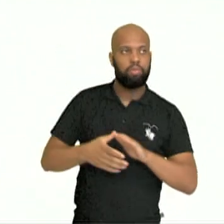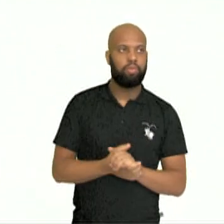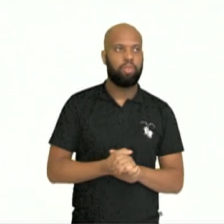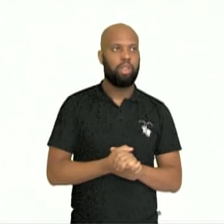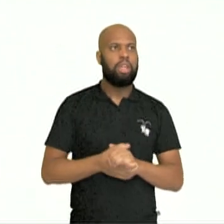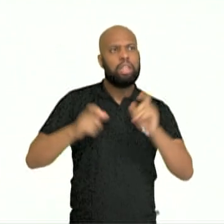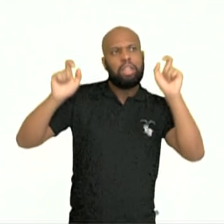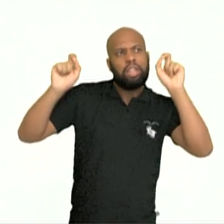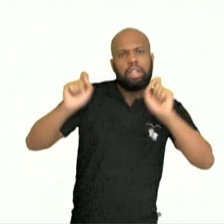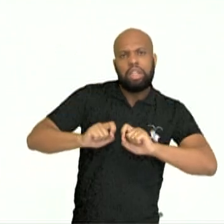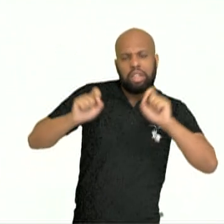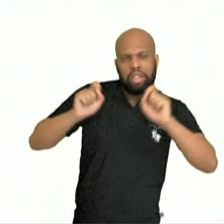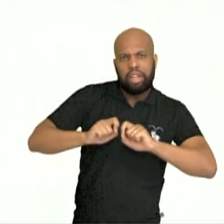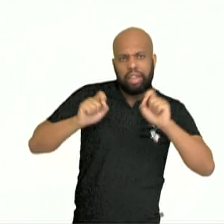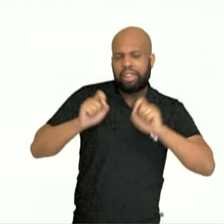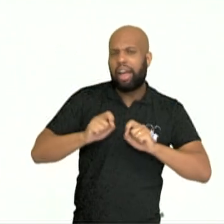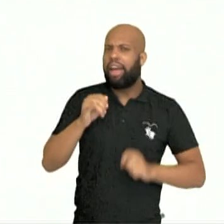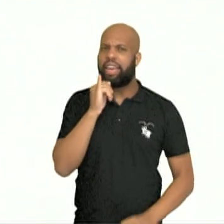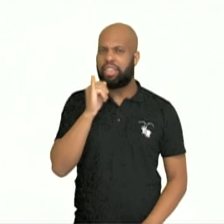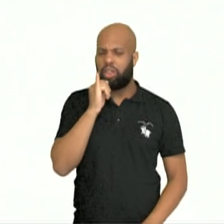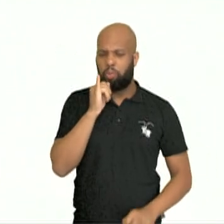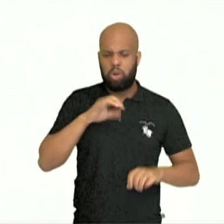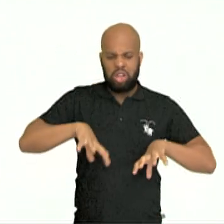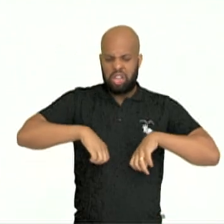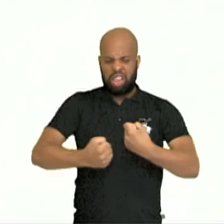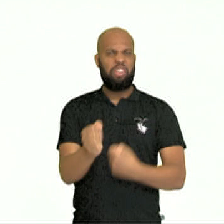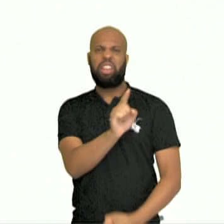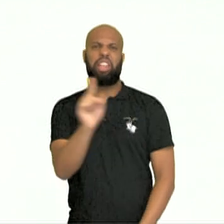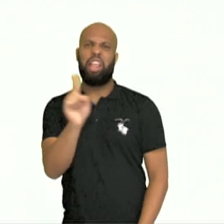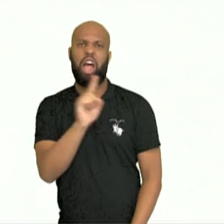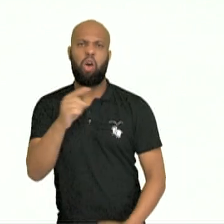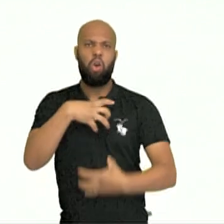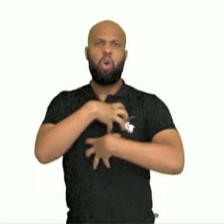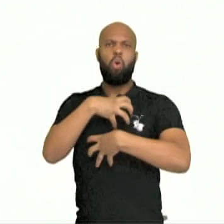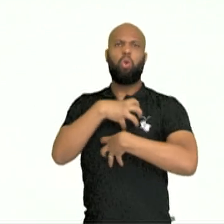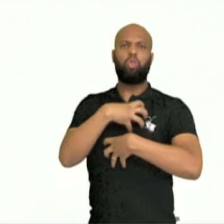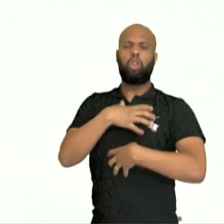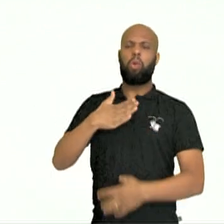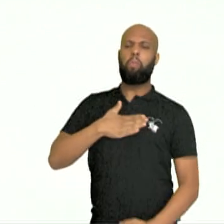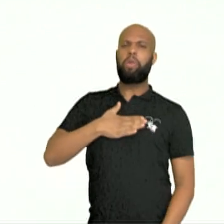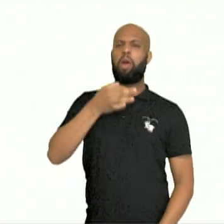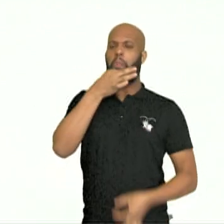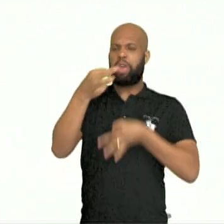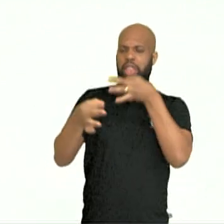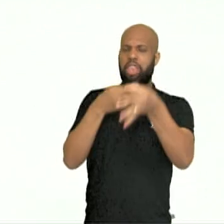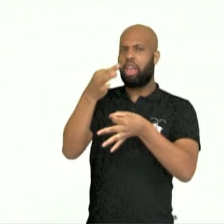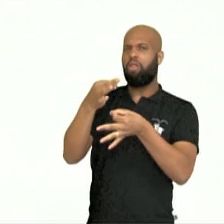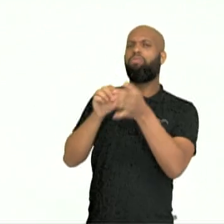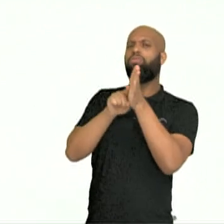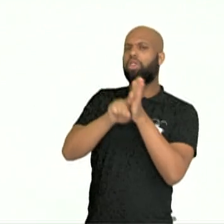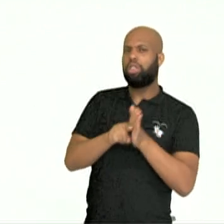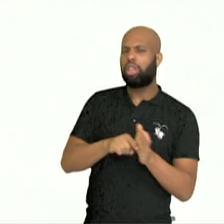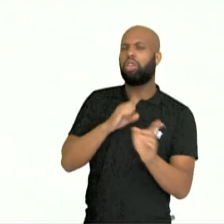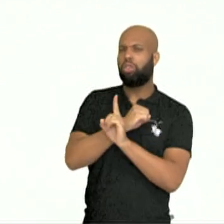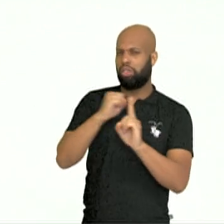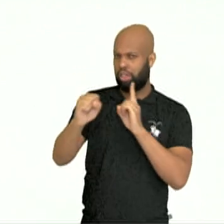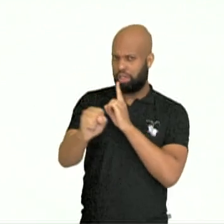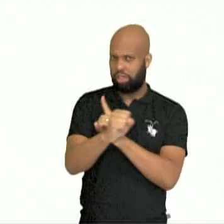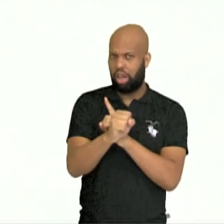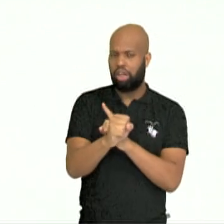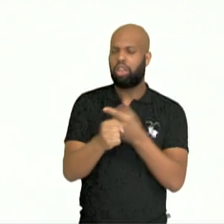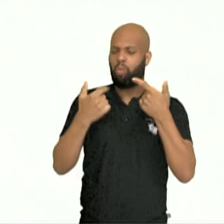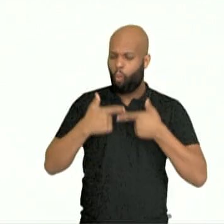É possível não defender as próprias posições para investigar a sociedade em nome